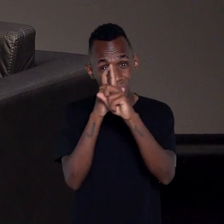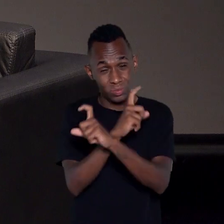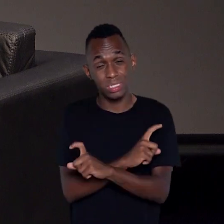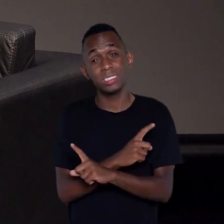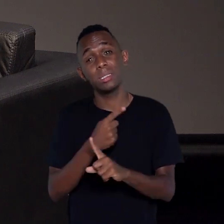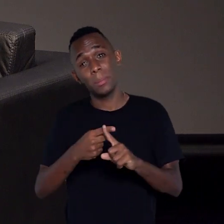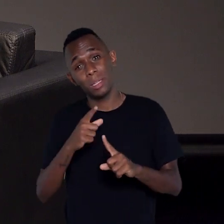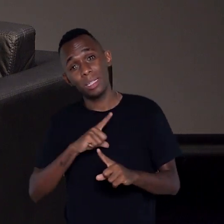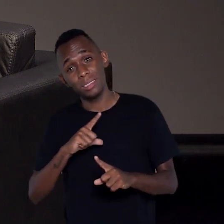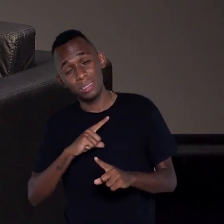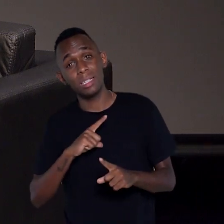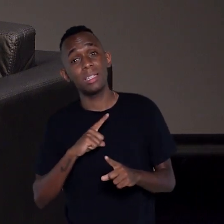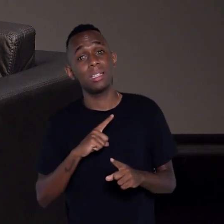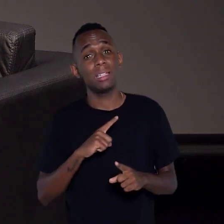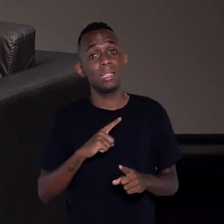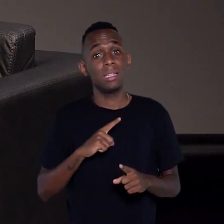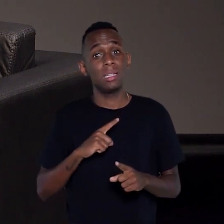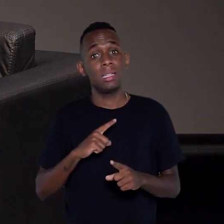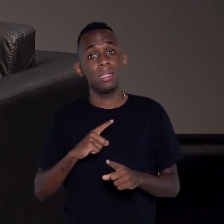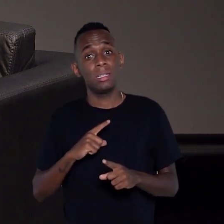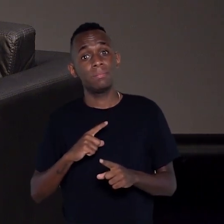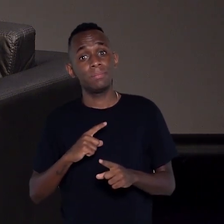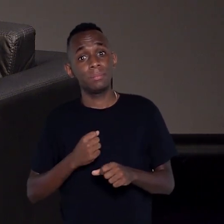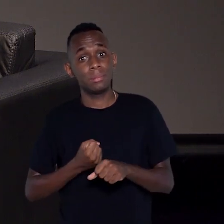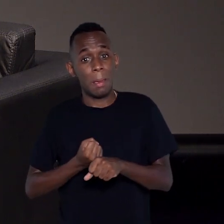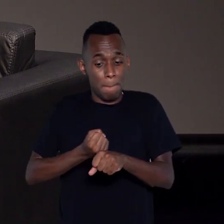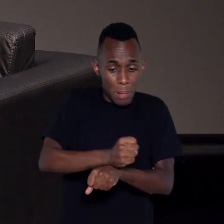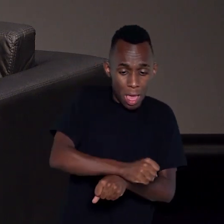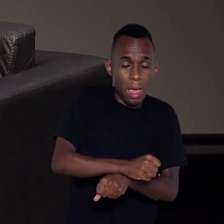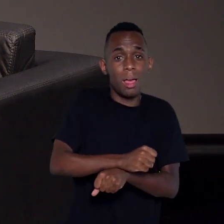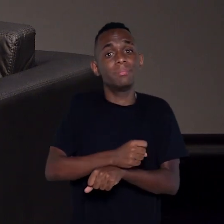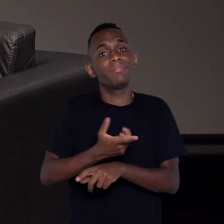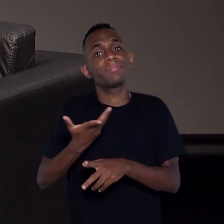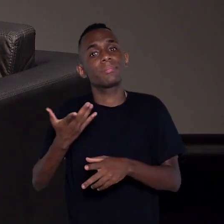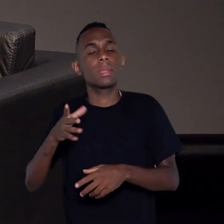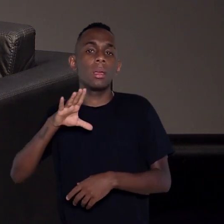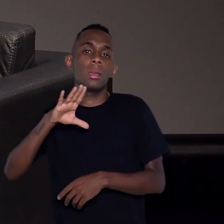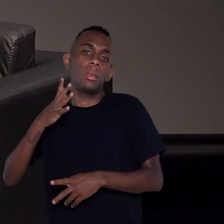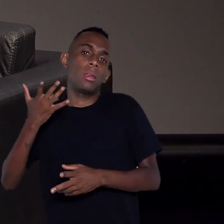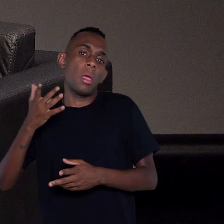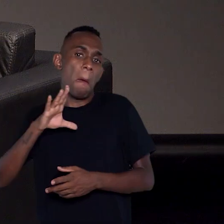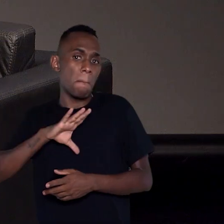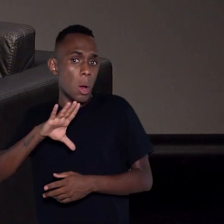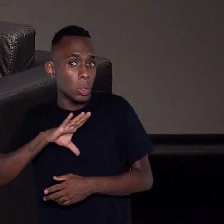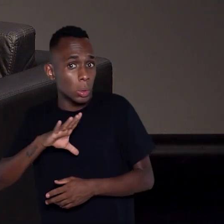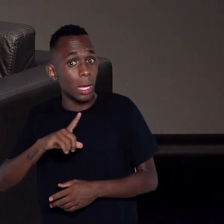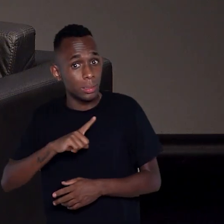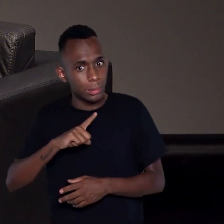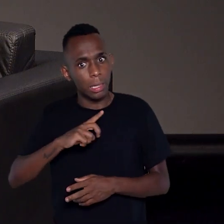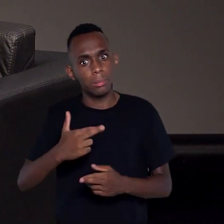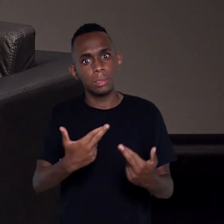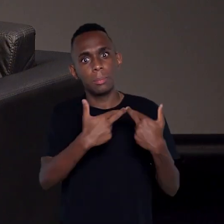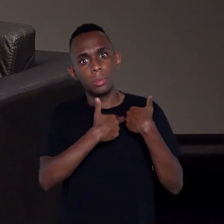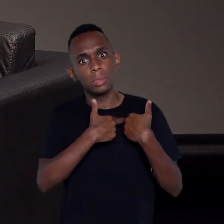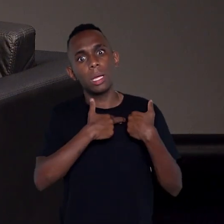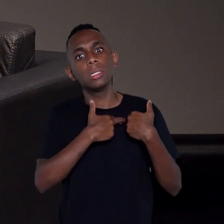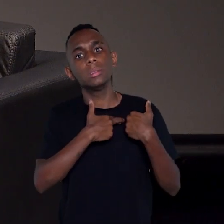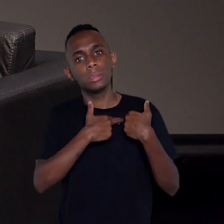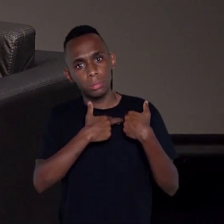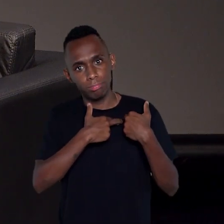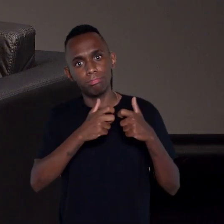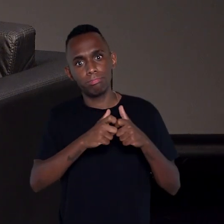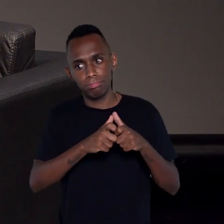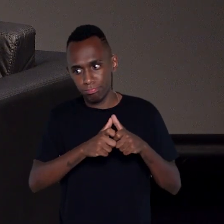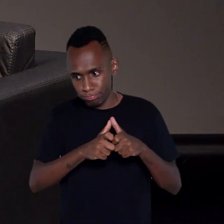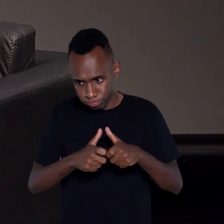que envolve processos de colonização, né? Portugal tem uma grande